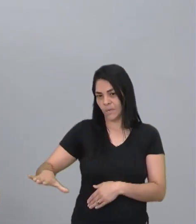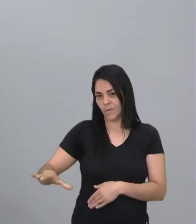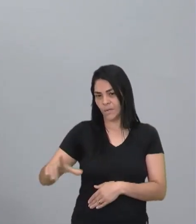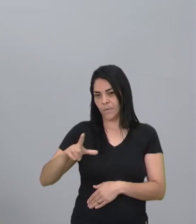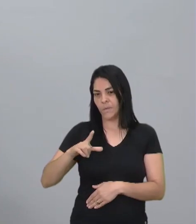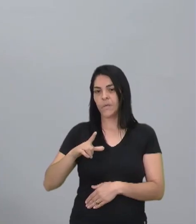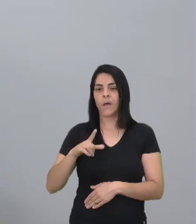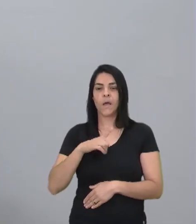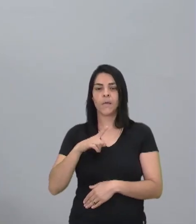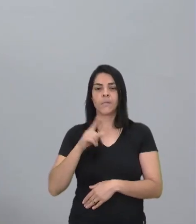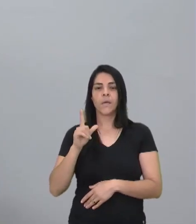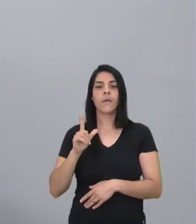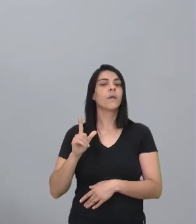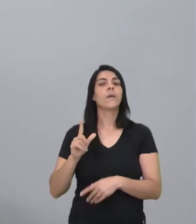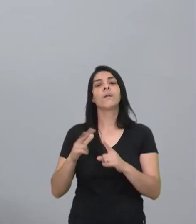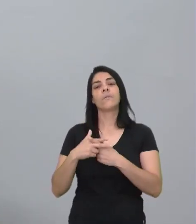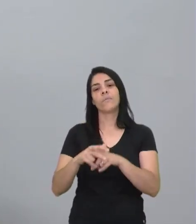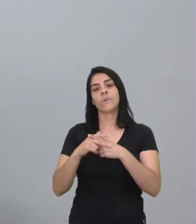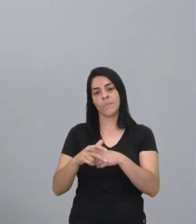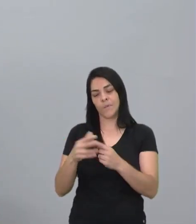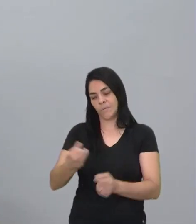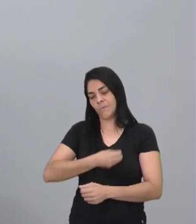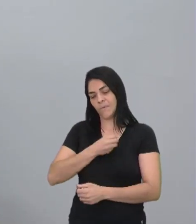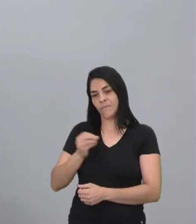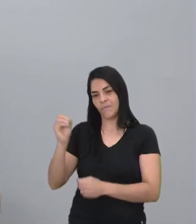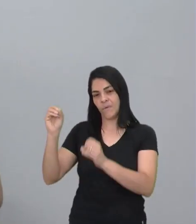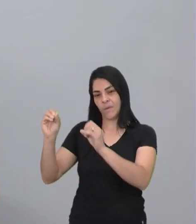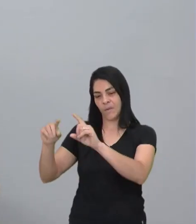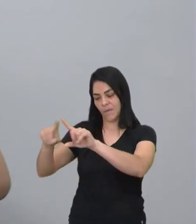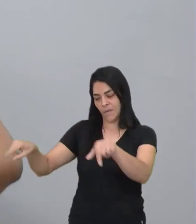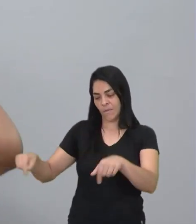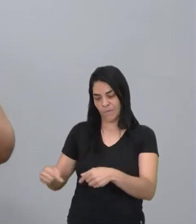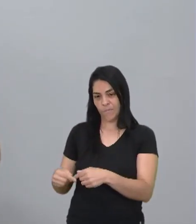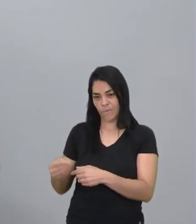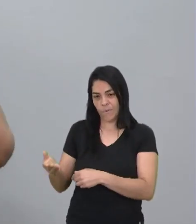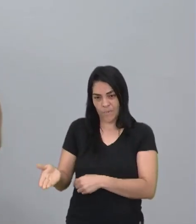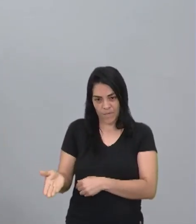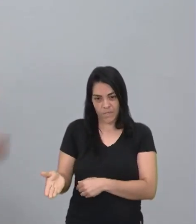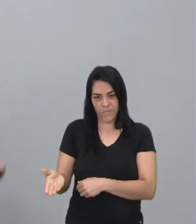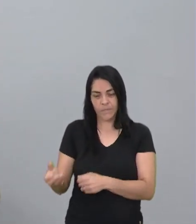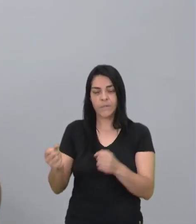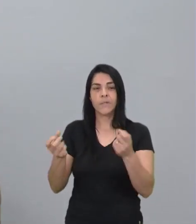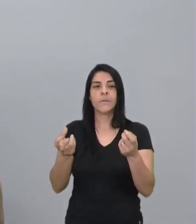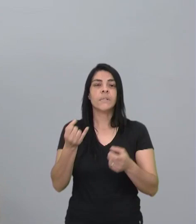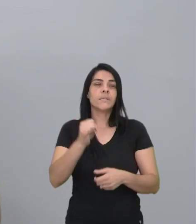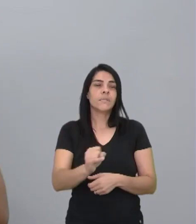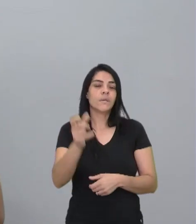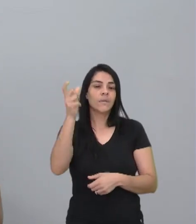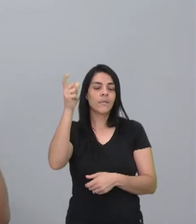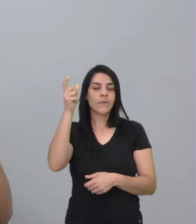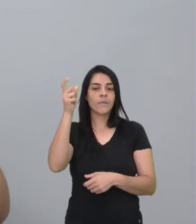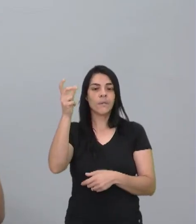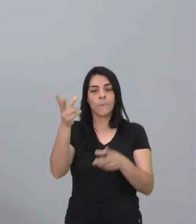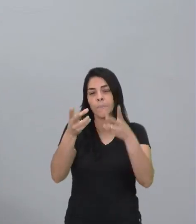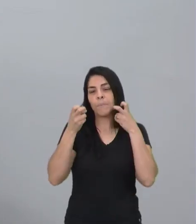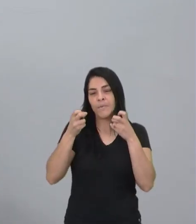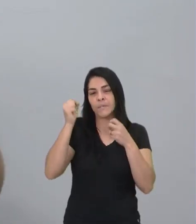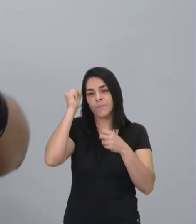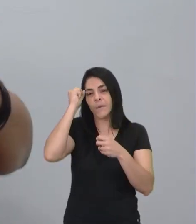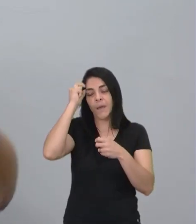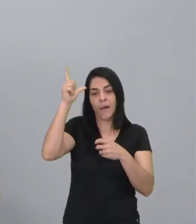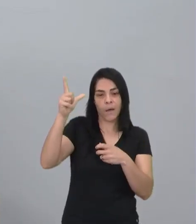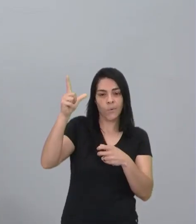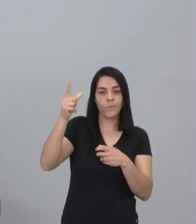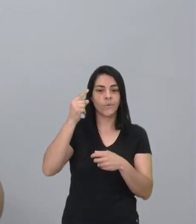ferramentas para viver dentro daquele ambiente. A gente olhando a cultura inuit, a cultura japonesa, a cultura africana, enfim,